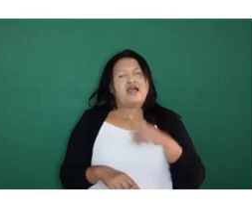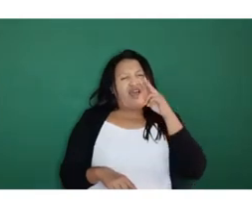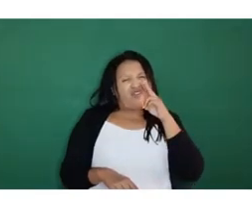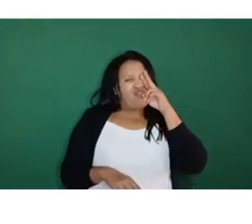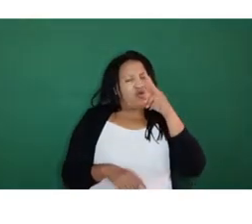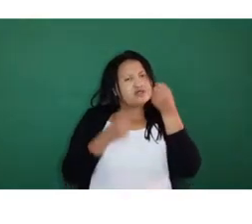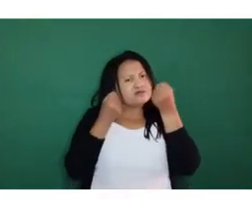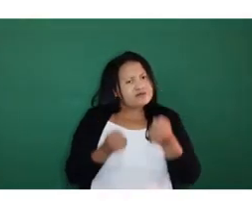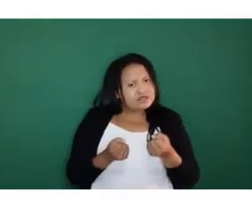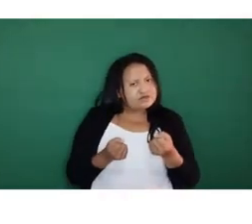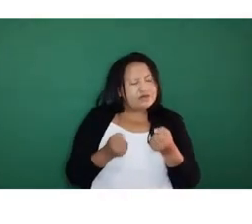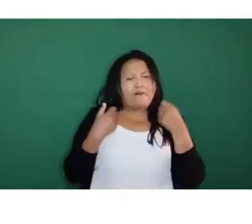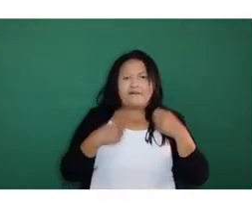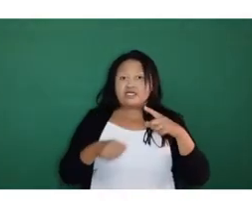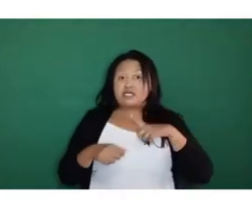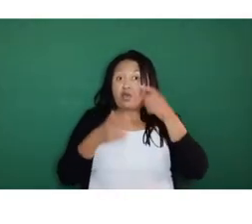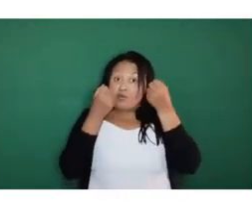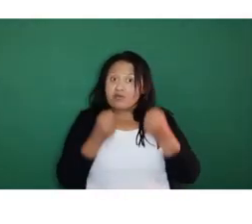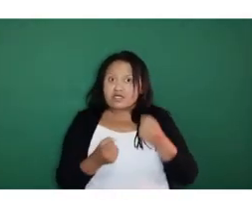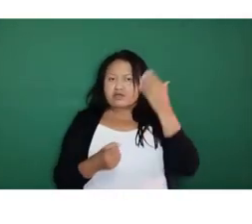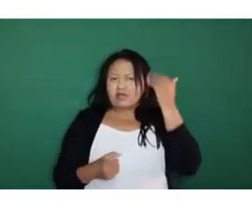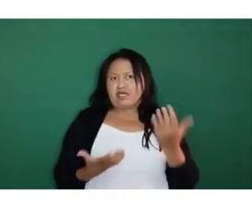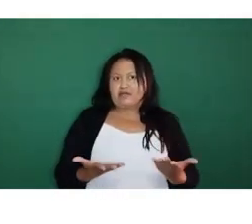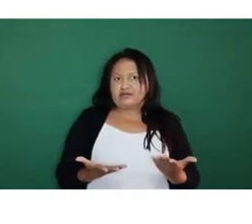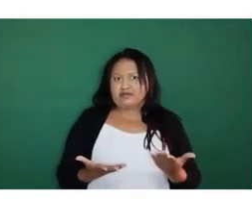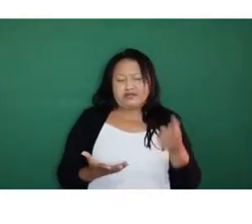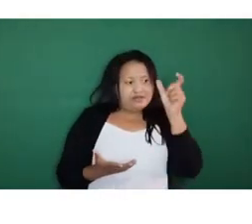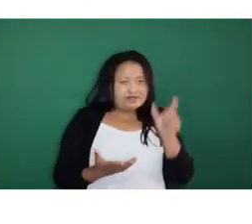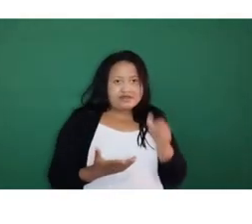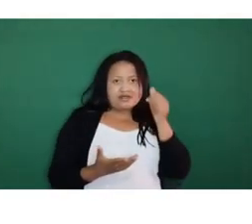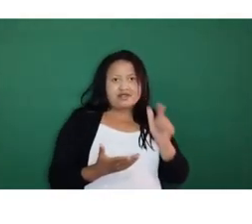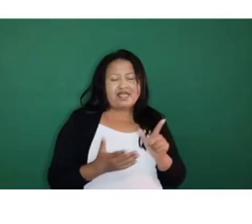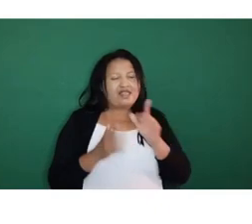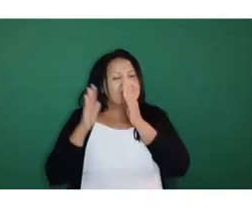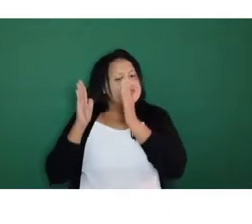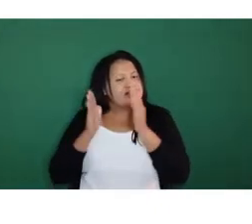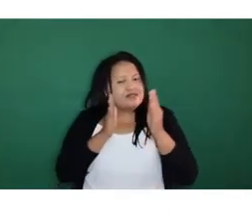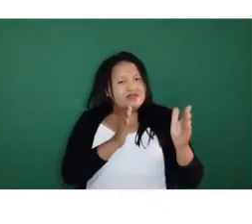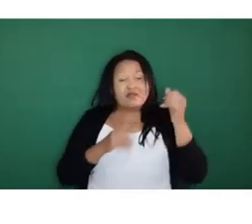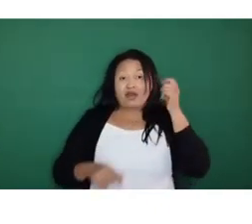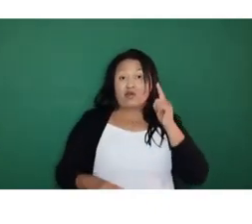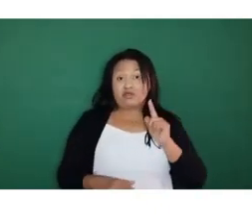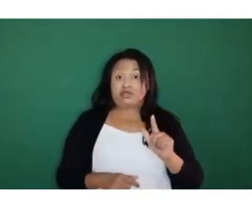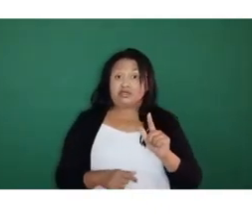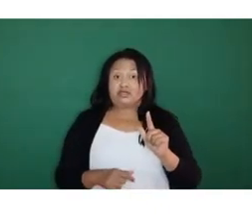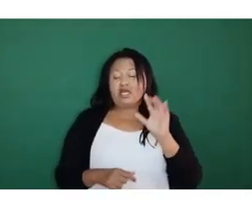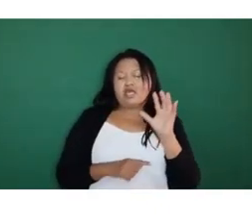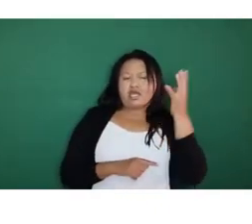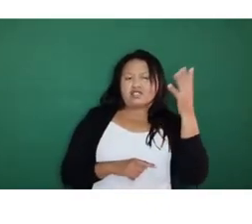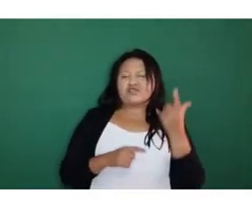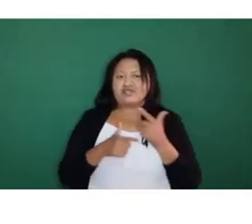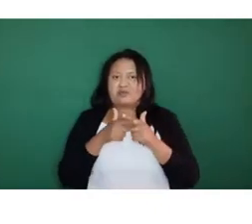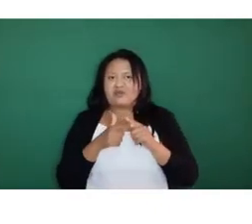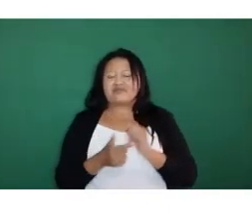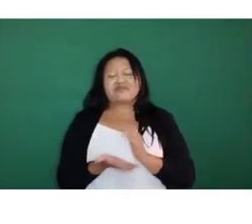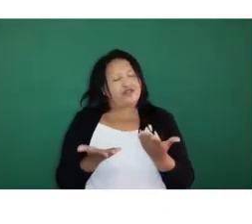então a gente precisa ter um peso dela então são várias etapas para a gente conseguir resolver essa questão